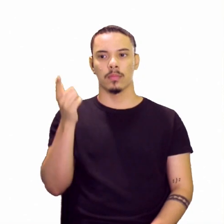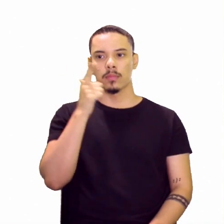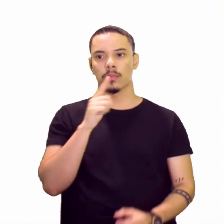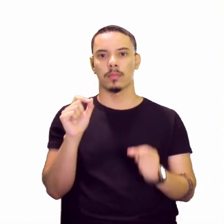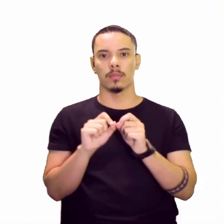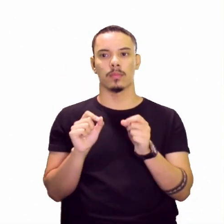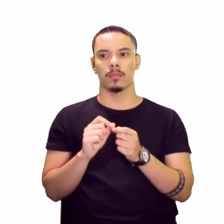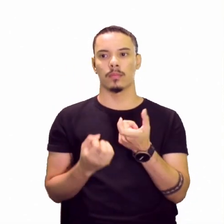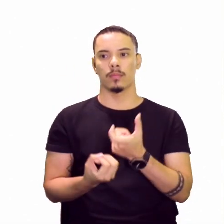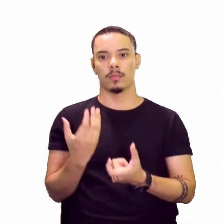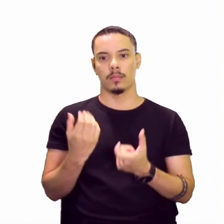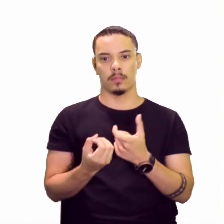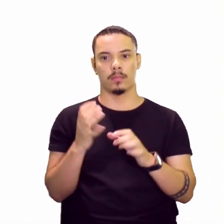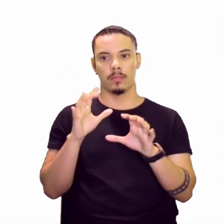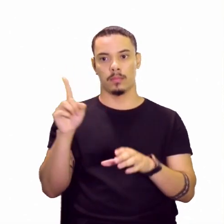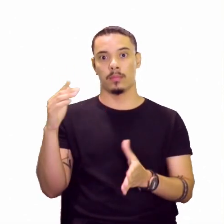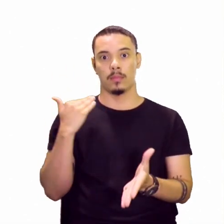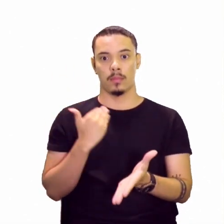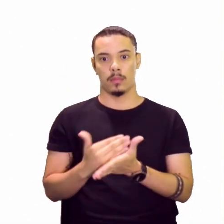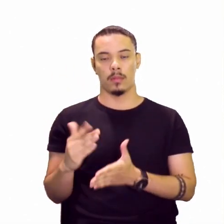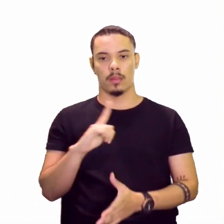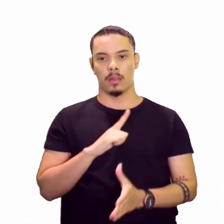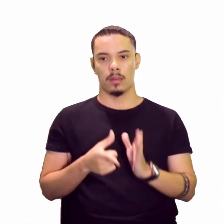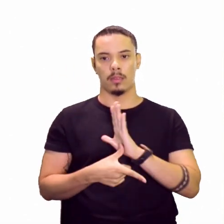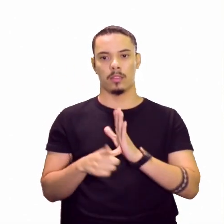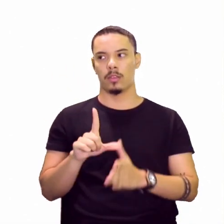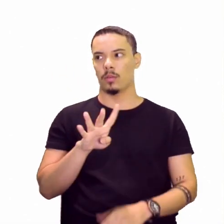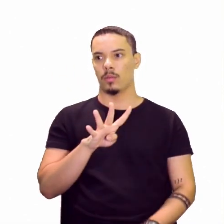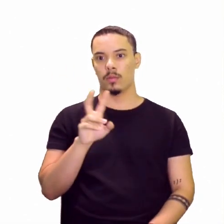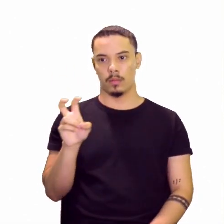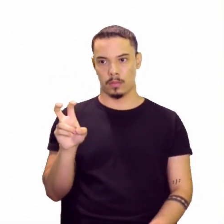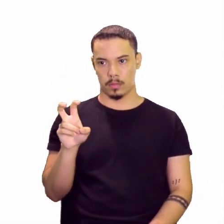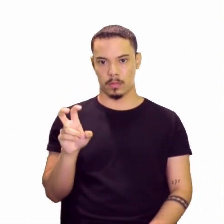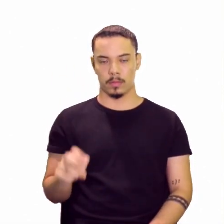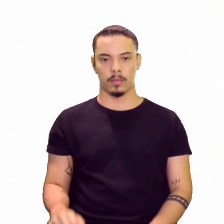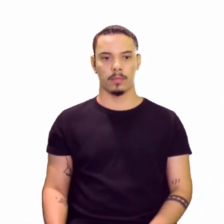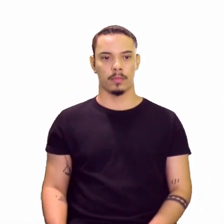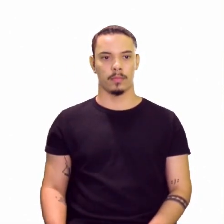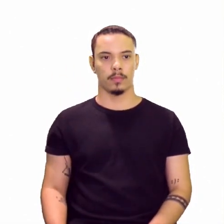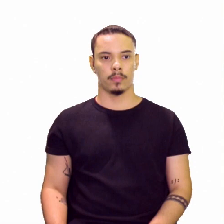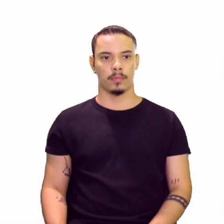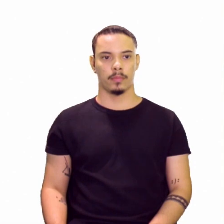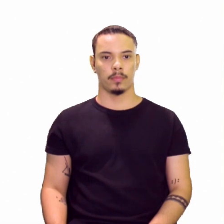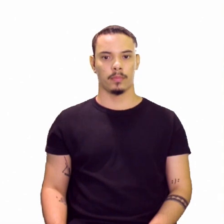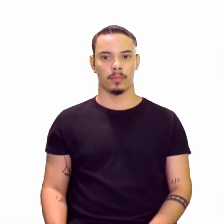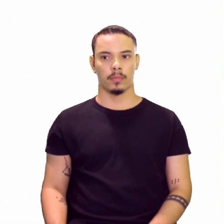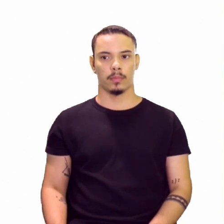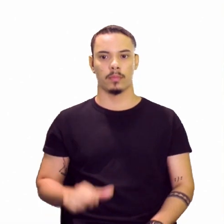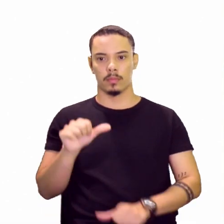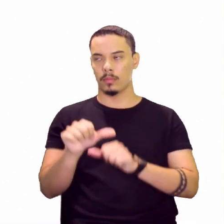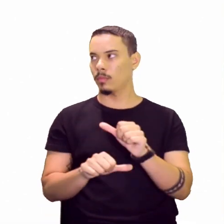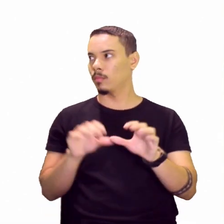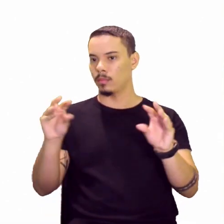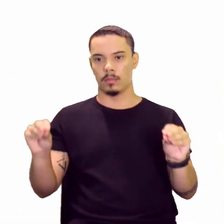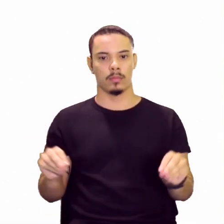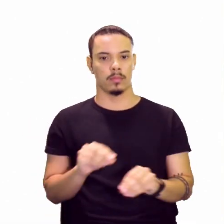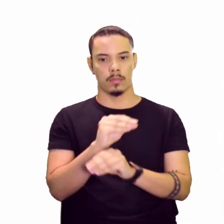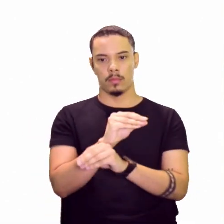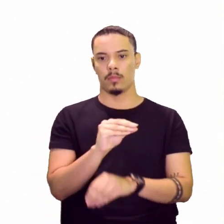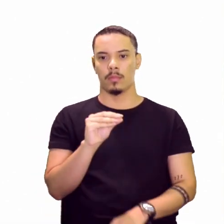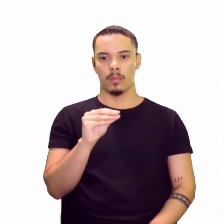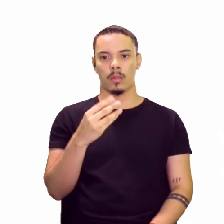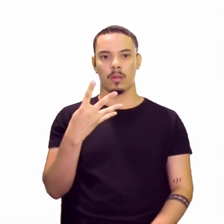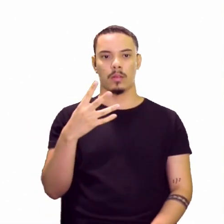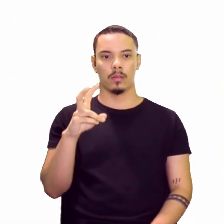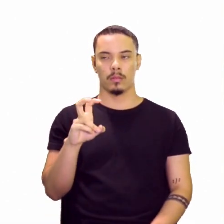distância aí. E no início ela estava em 45. Tá aqui, ó, pessoal, ó. Muda de lado, tá 45